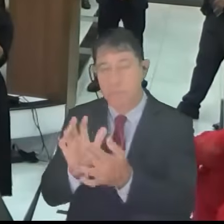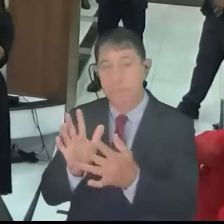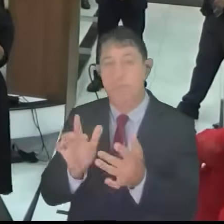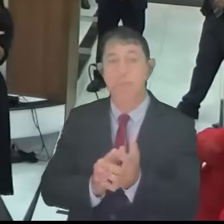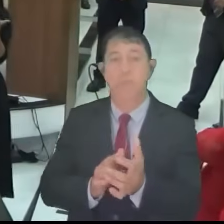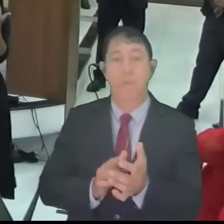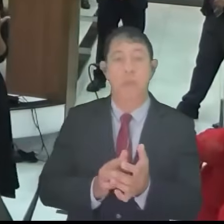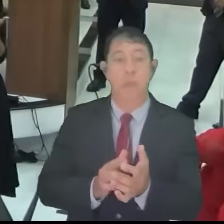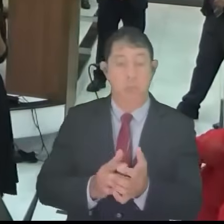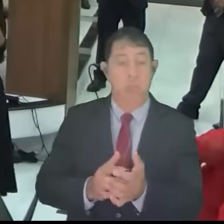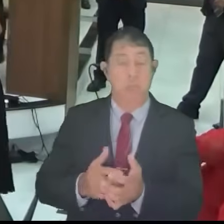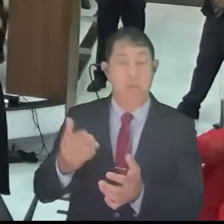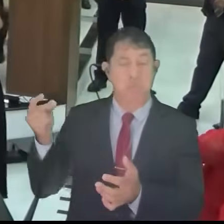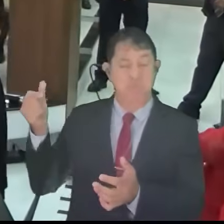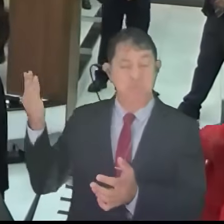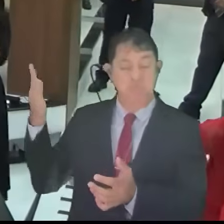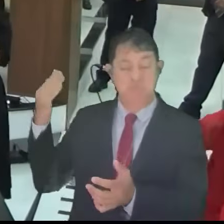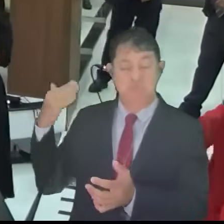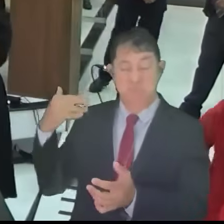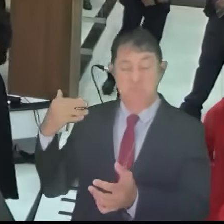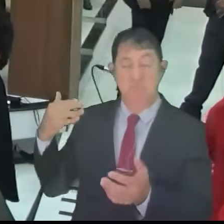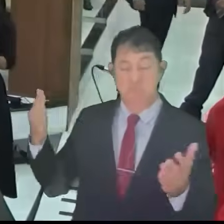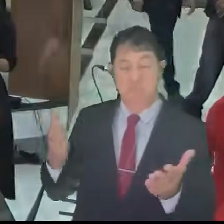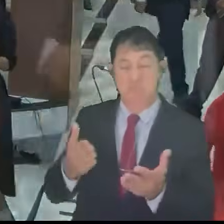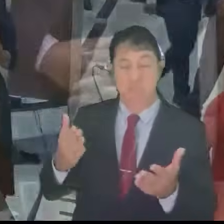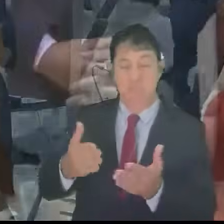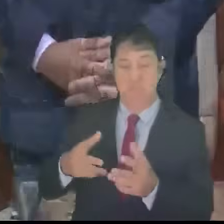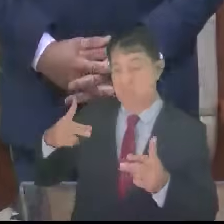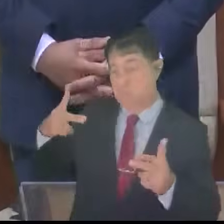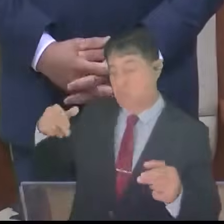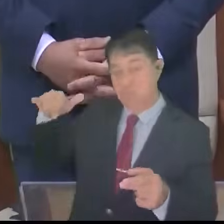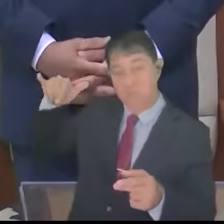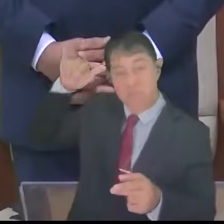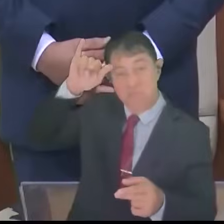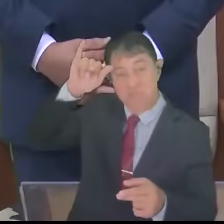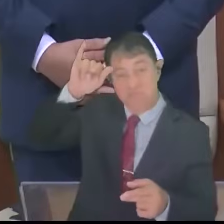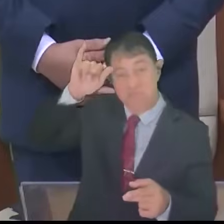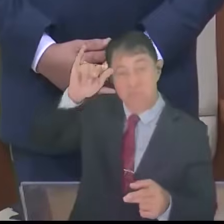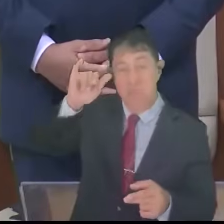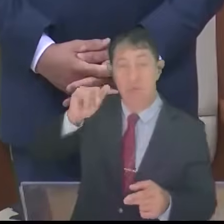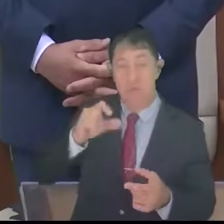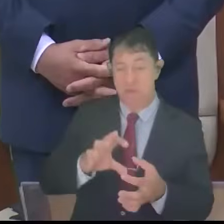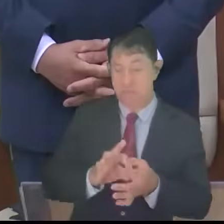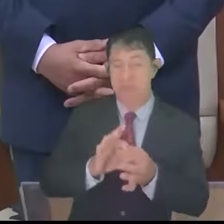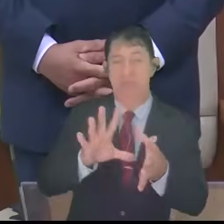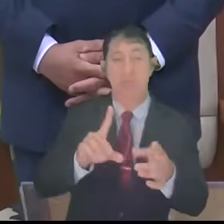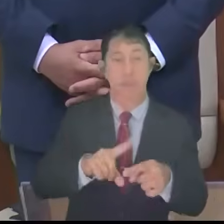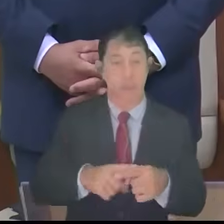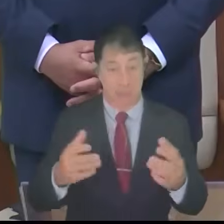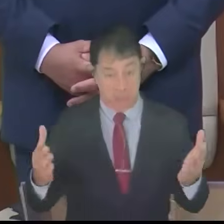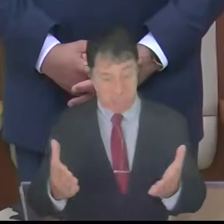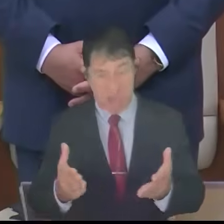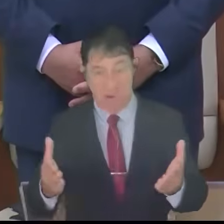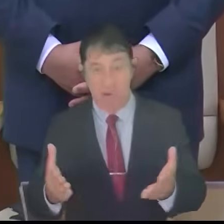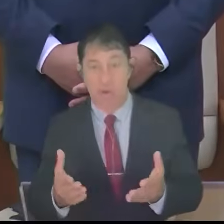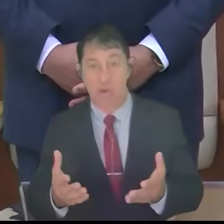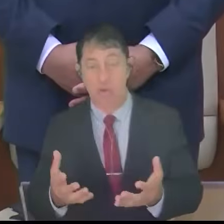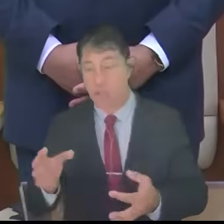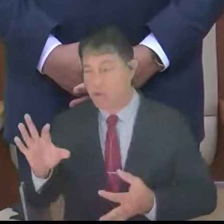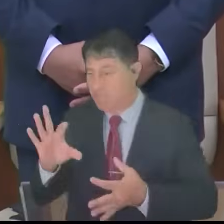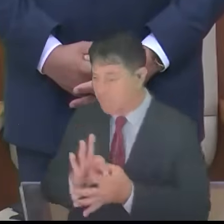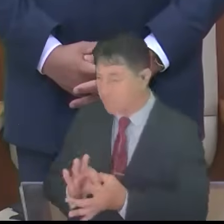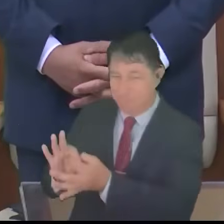boi solto, mas agora eu quero ficar debaixo do teu jugo. Eu quero ficar debaixo do teu